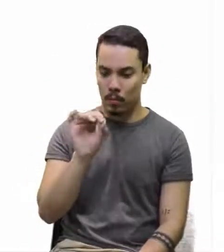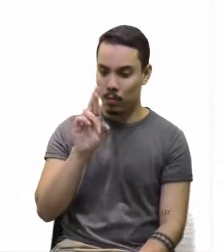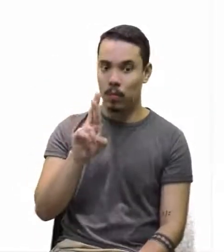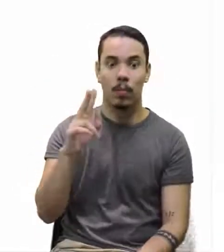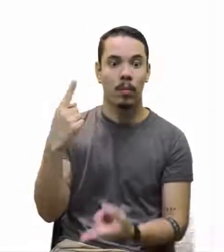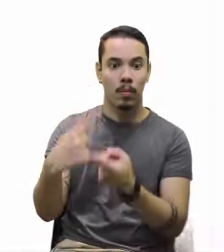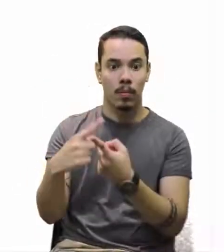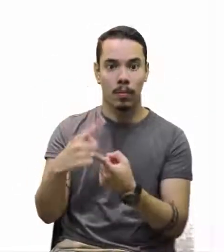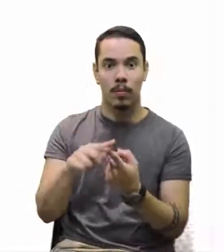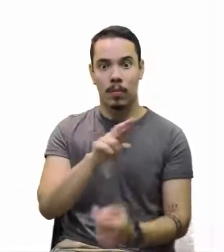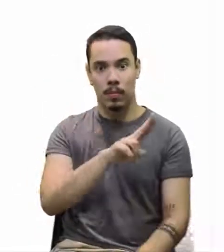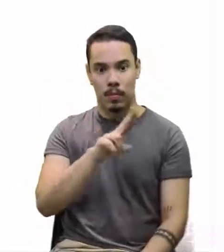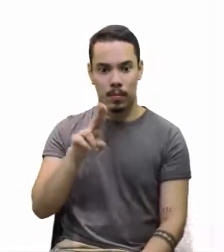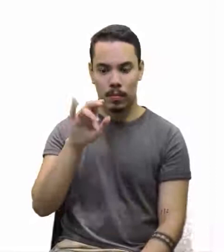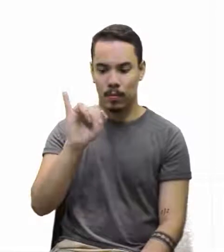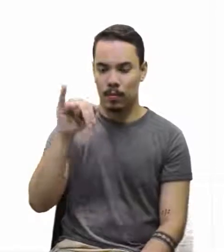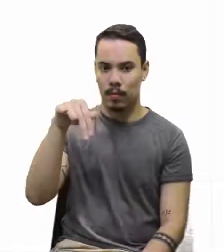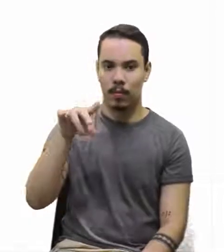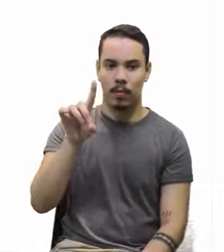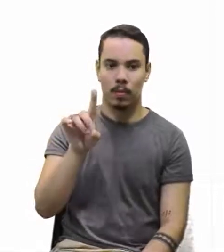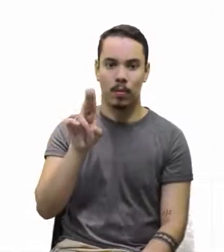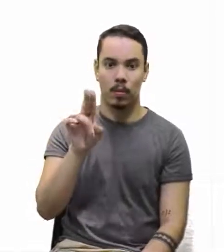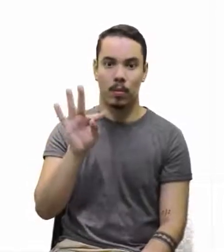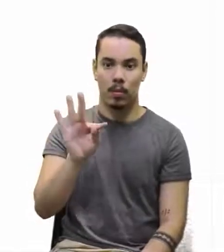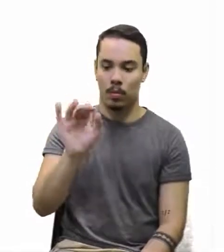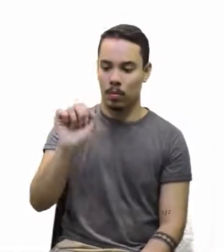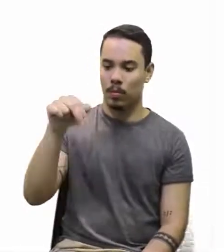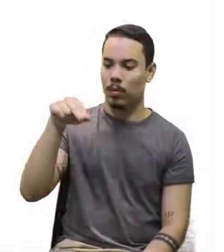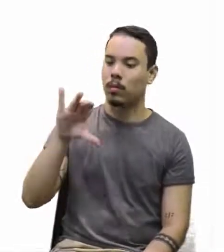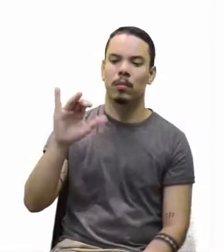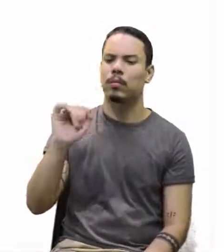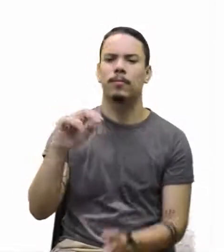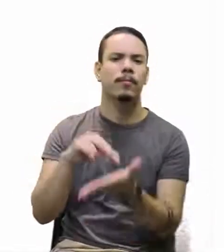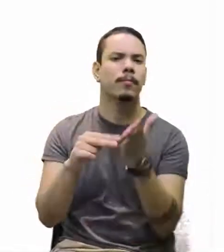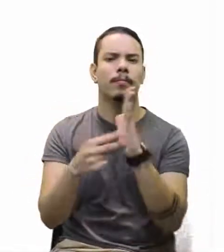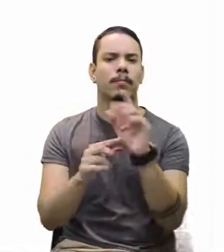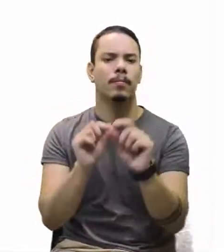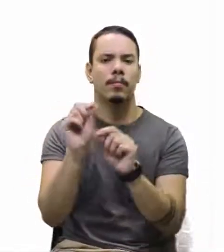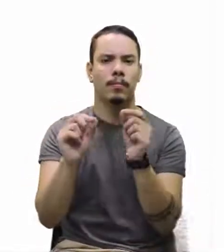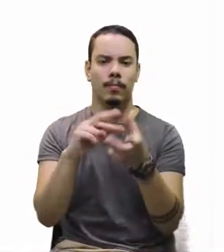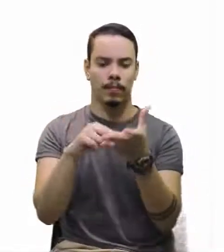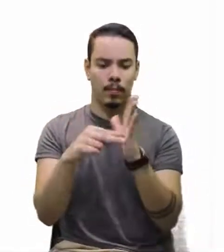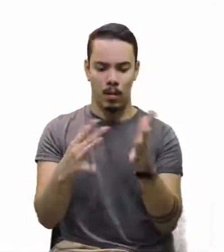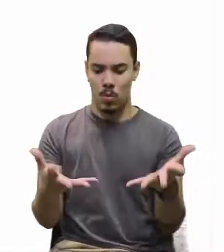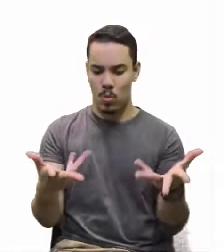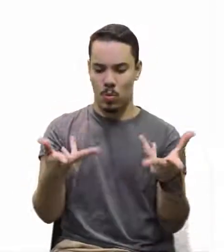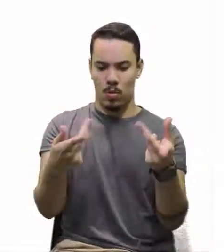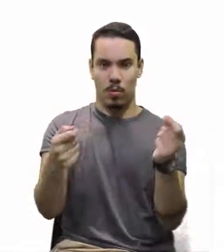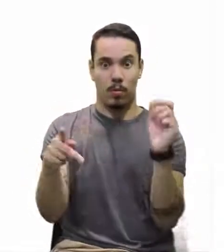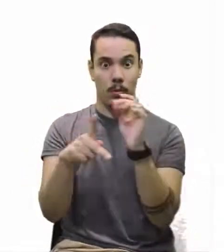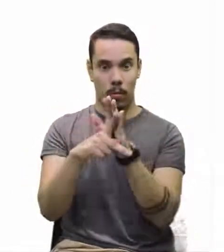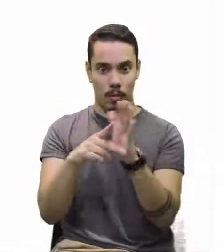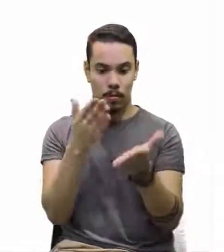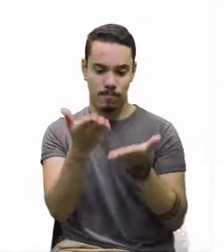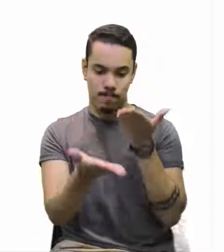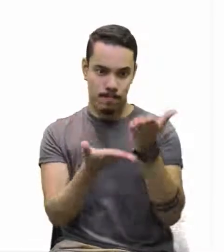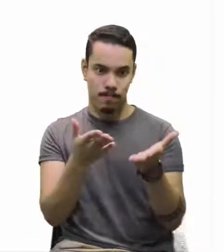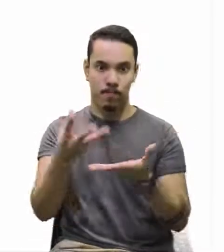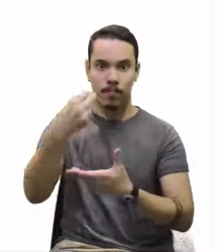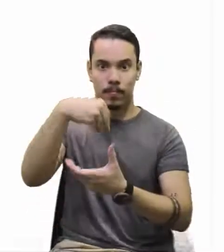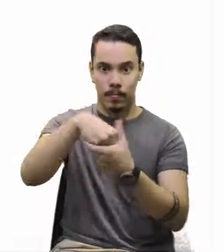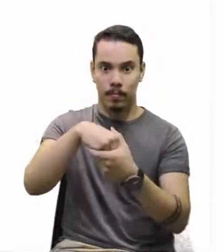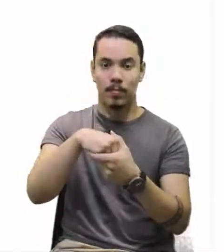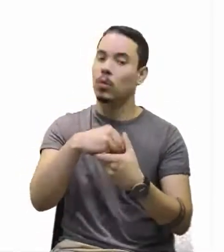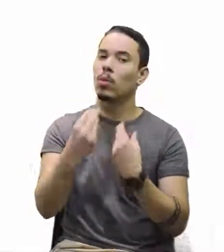Indutância é, no caso, a... Como é que nós podemos dizer aqui? A qualidade que tem o indutor, né? A